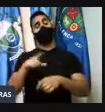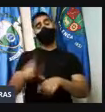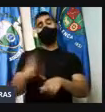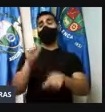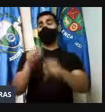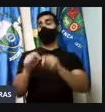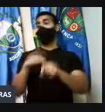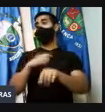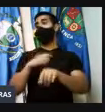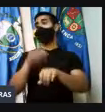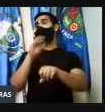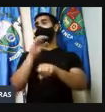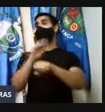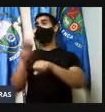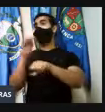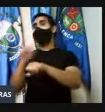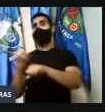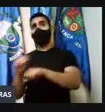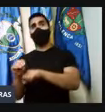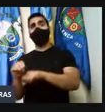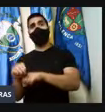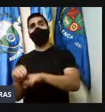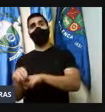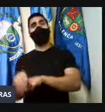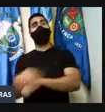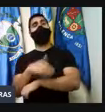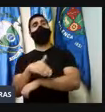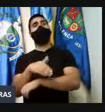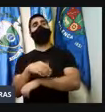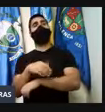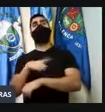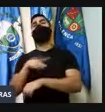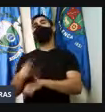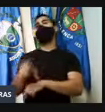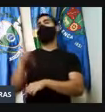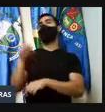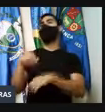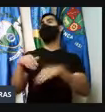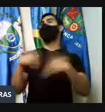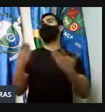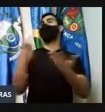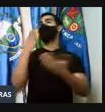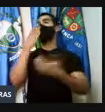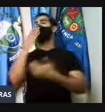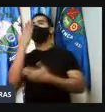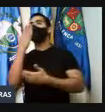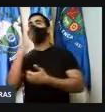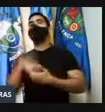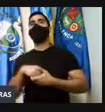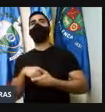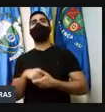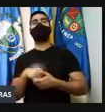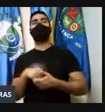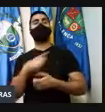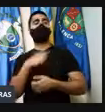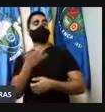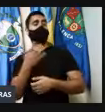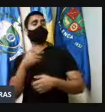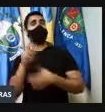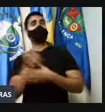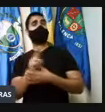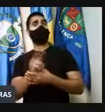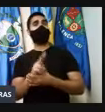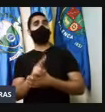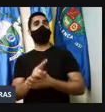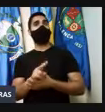um concurso na rua, onde vai ser definido qual o modelo que nós vamos colocar em Valença. Se vai ser um DAI,